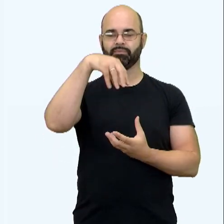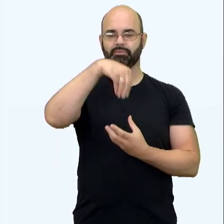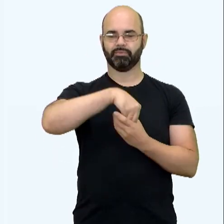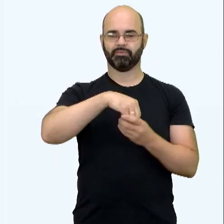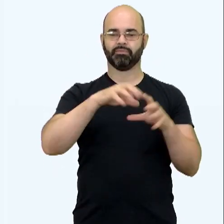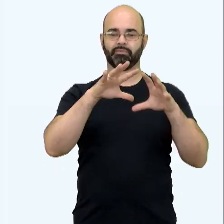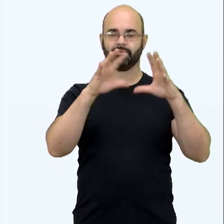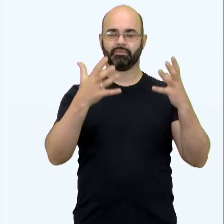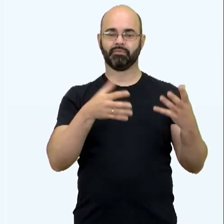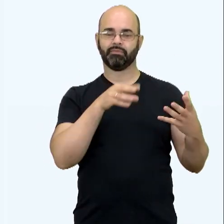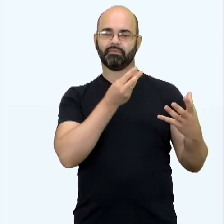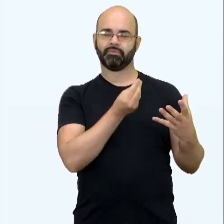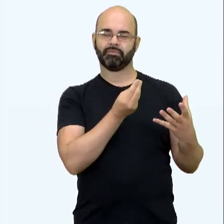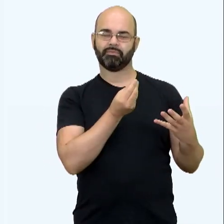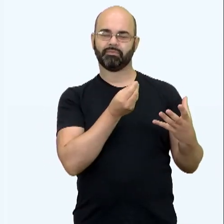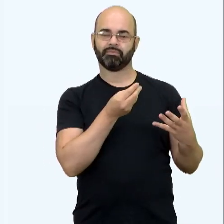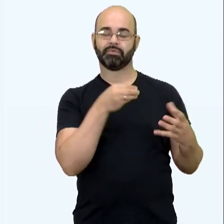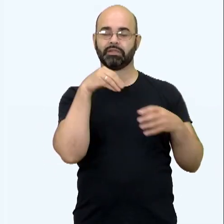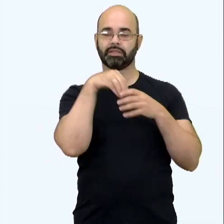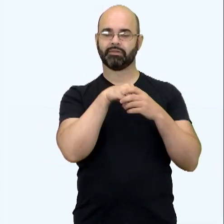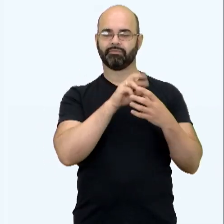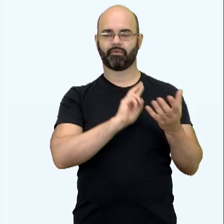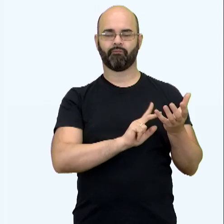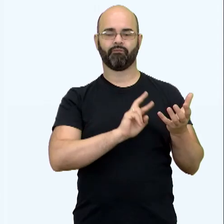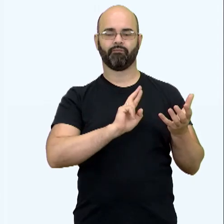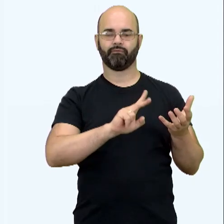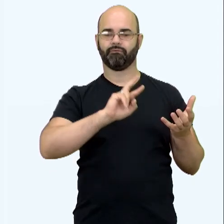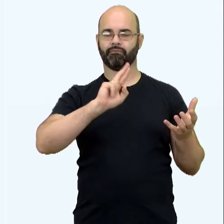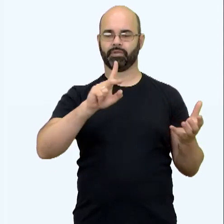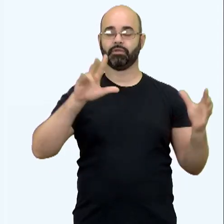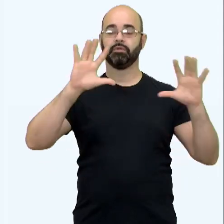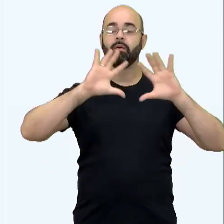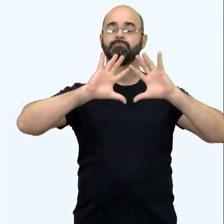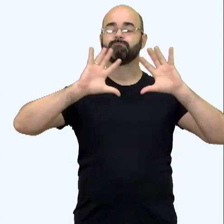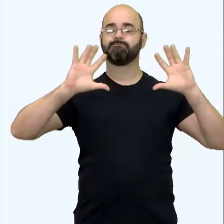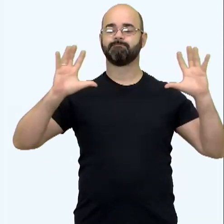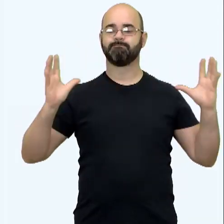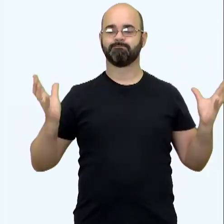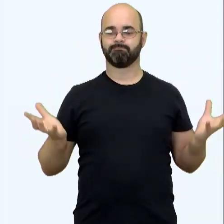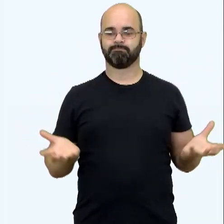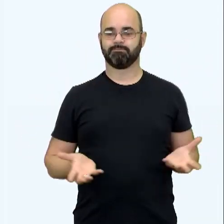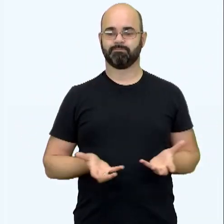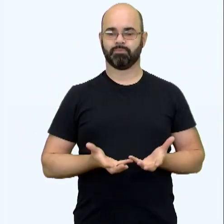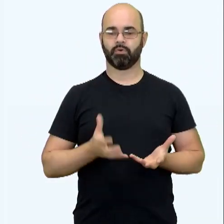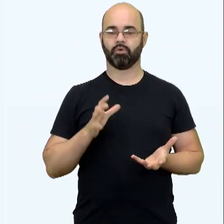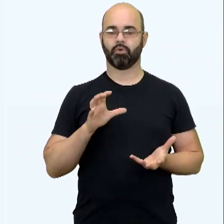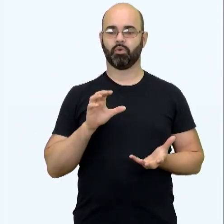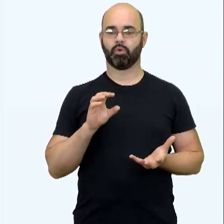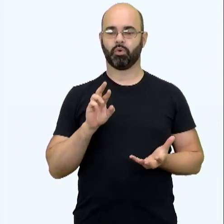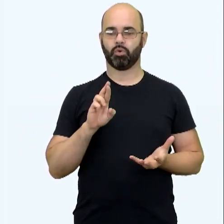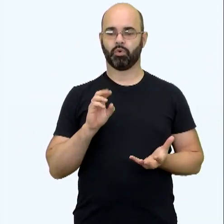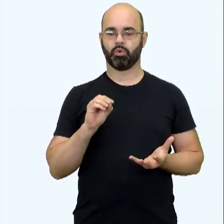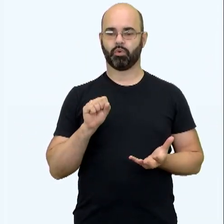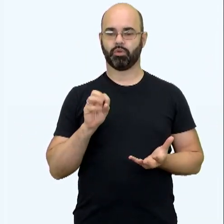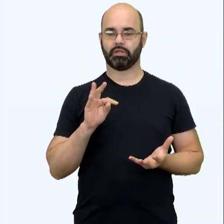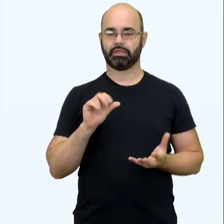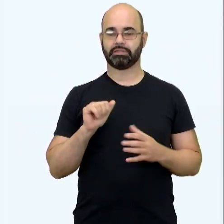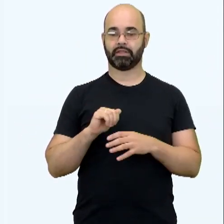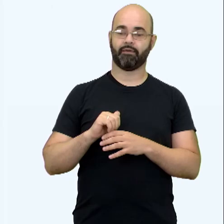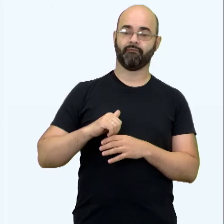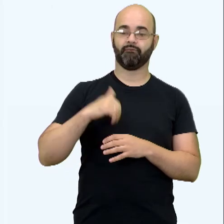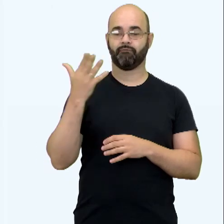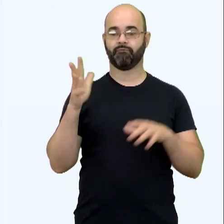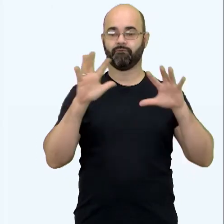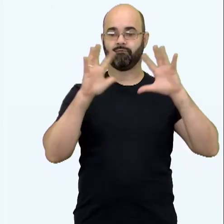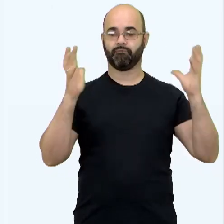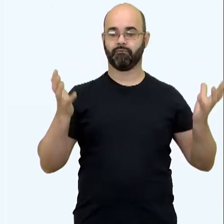características distintas entre si. A crosta terrestre é a camada mais externa do planeta. Nela